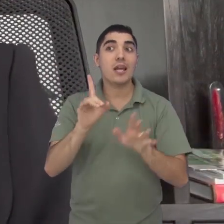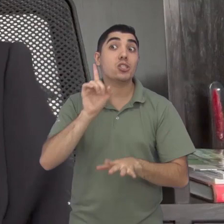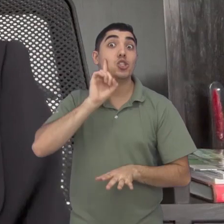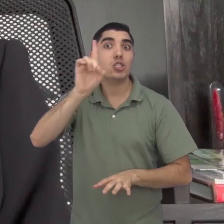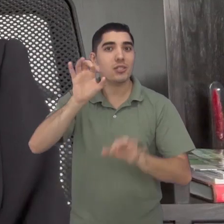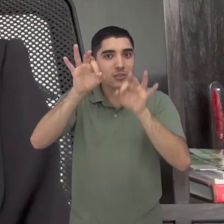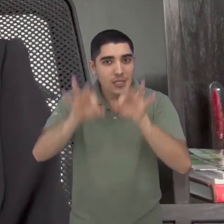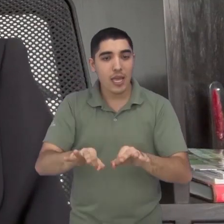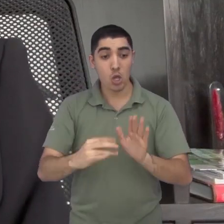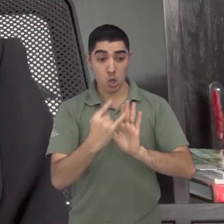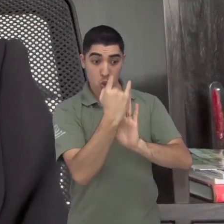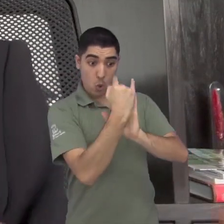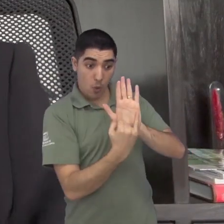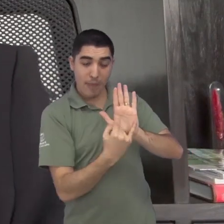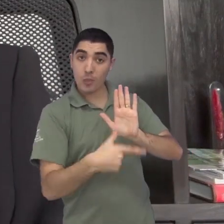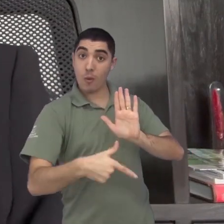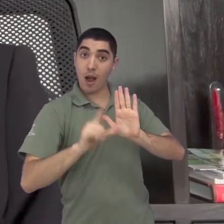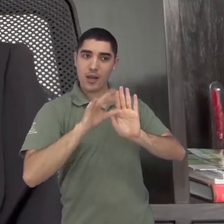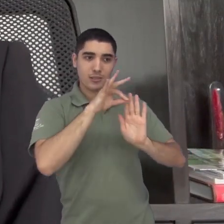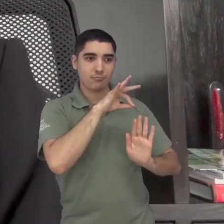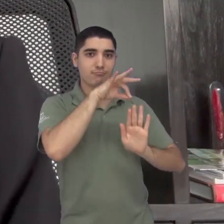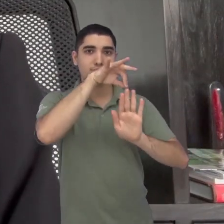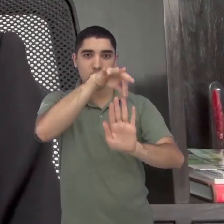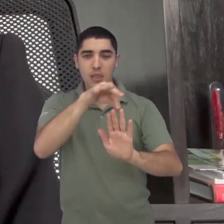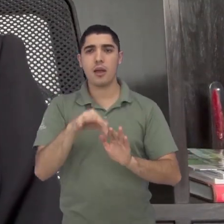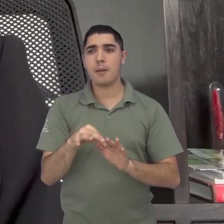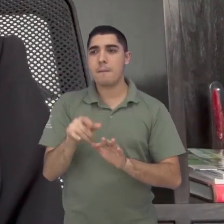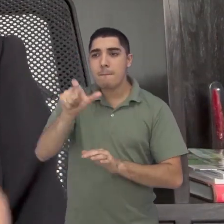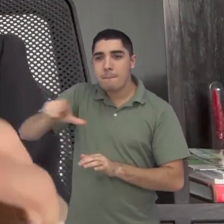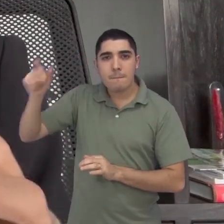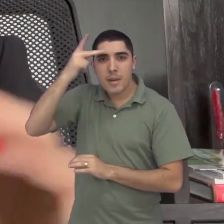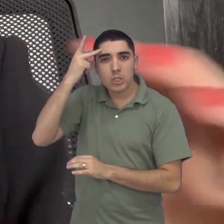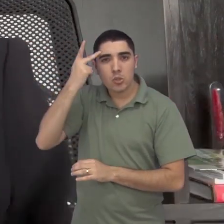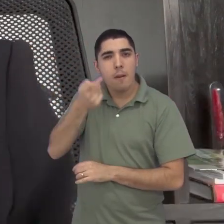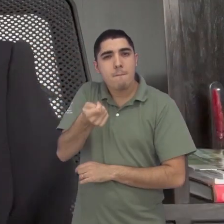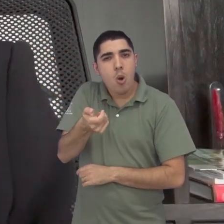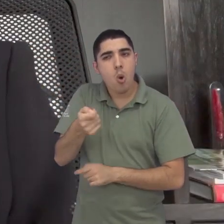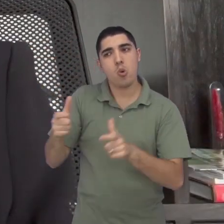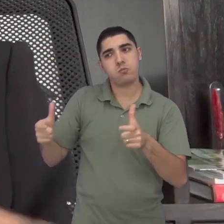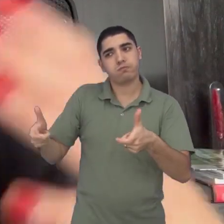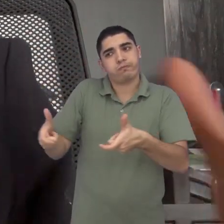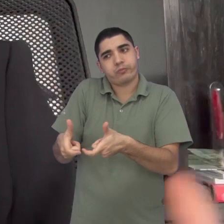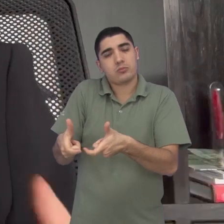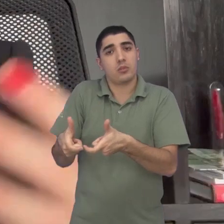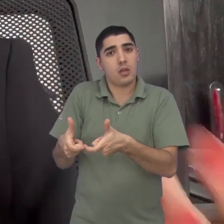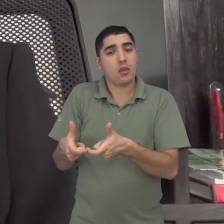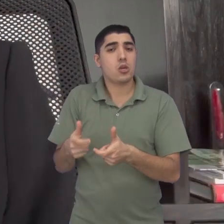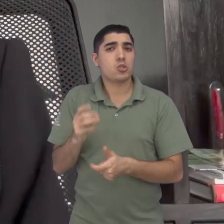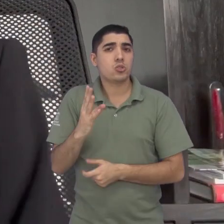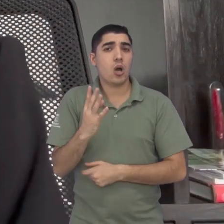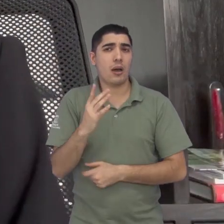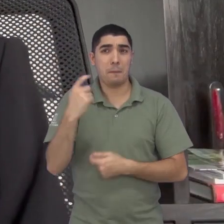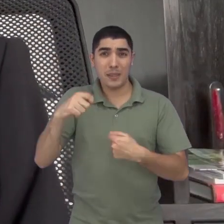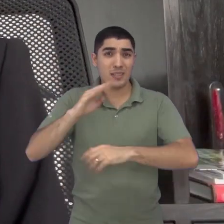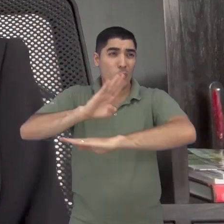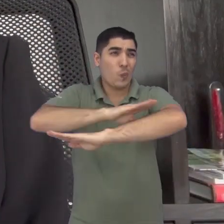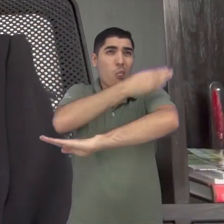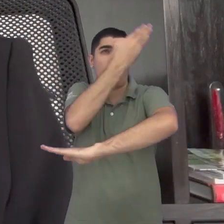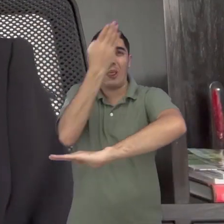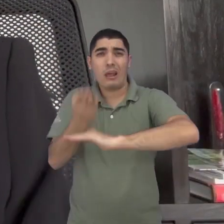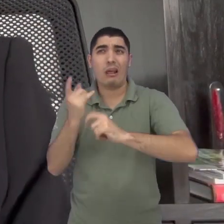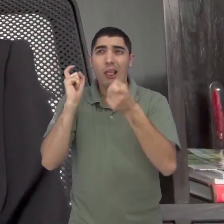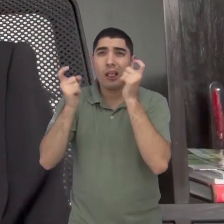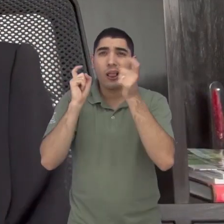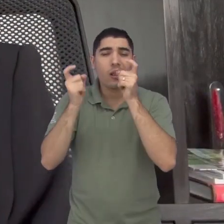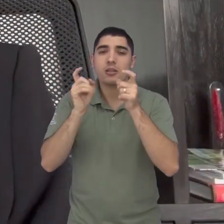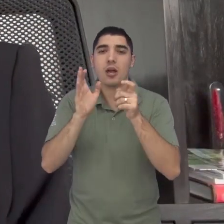sendo enviado previamente, com poucas pessoas, que sejam durante algum momento do dia, né? E não o dia inteiro de reunião. Ter